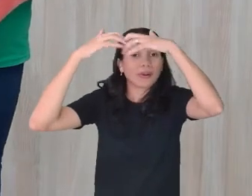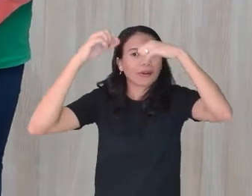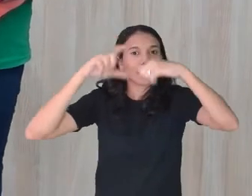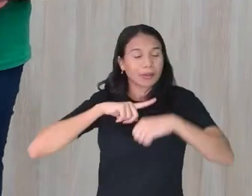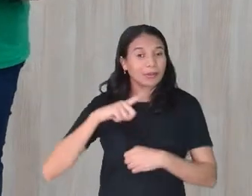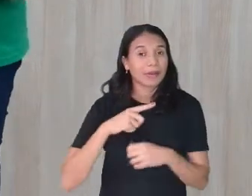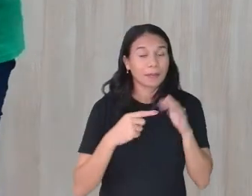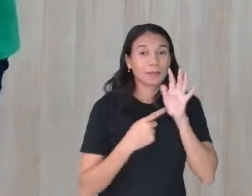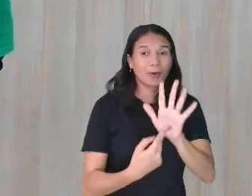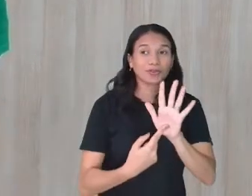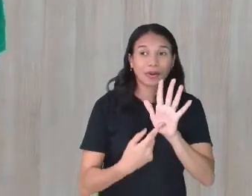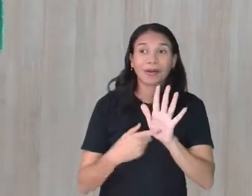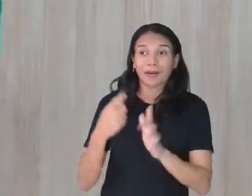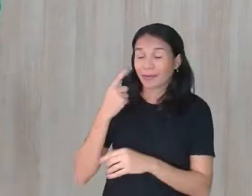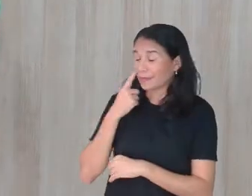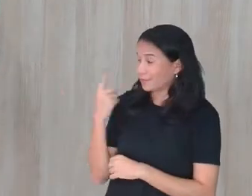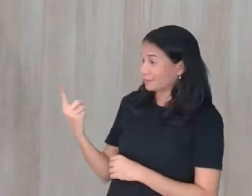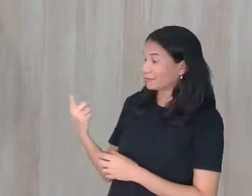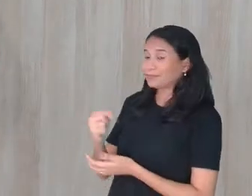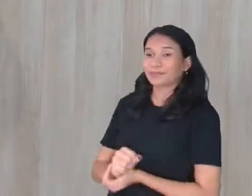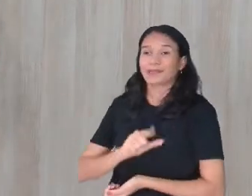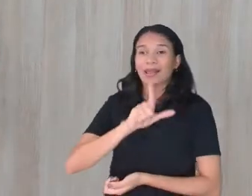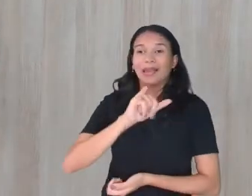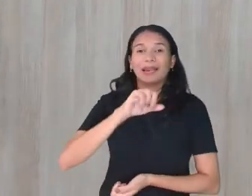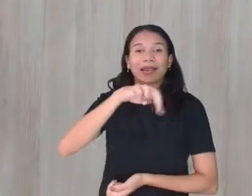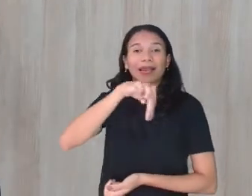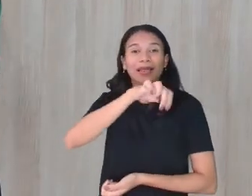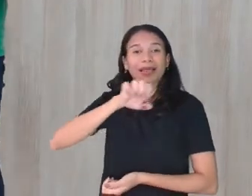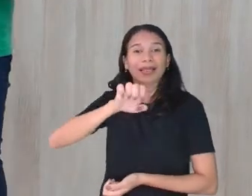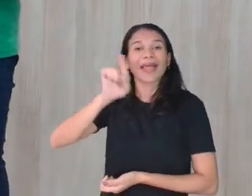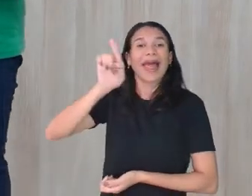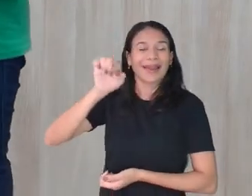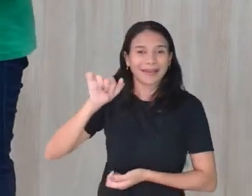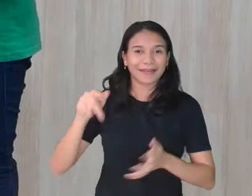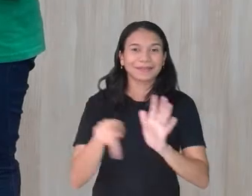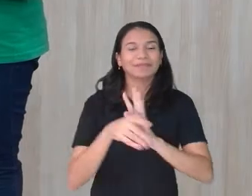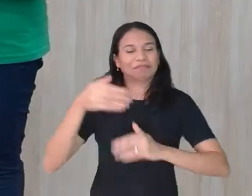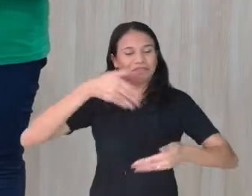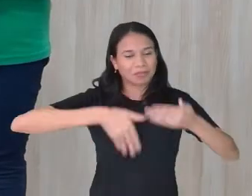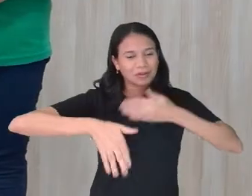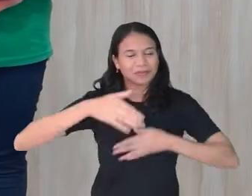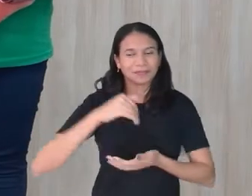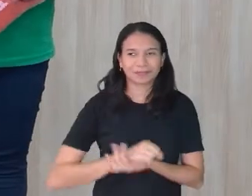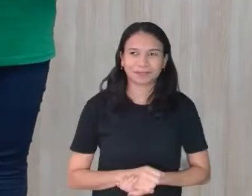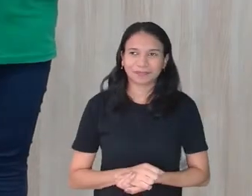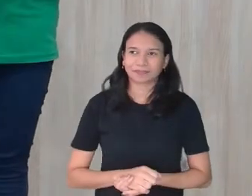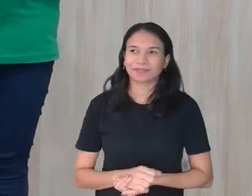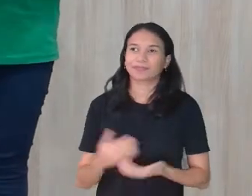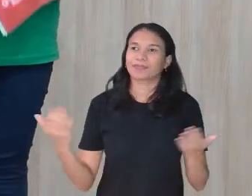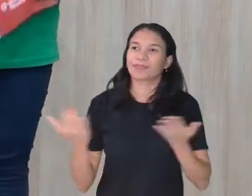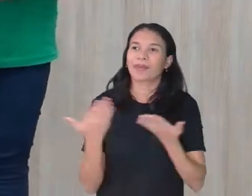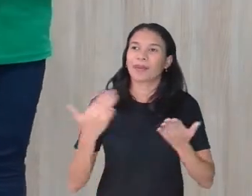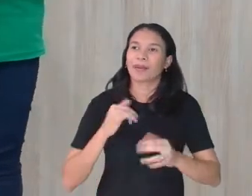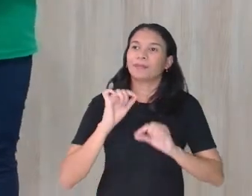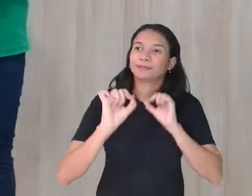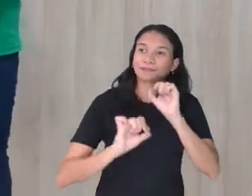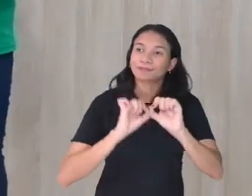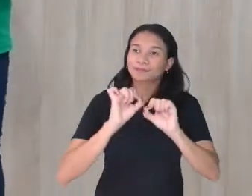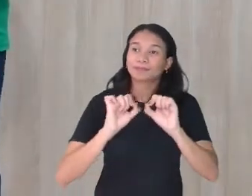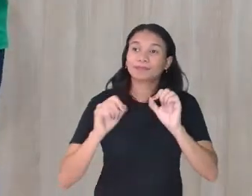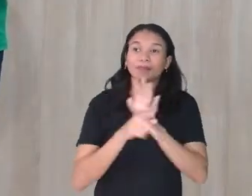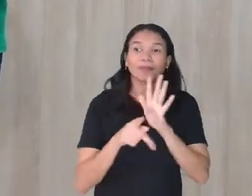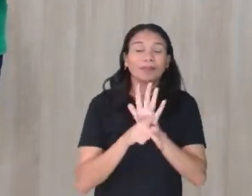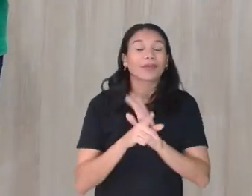nos exercícios vem mostrando aí, né, a participação de Linné. Mas vamos lá. E Linné,